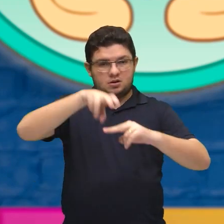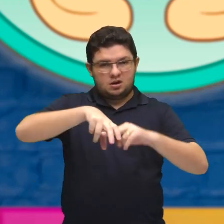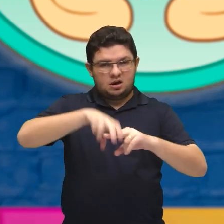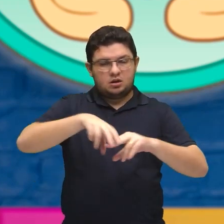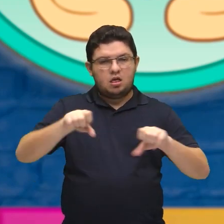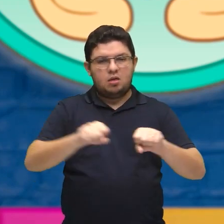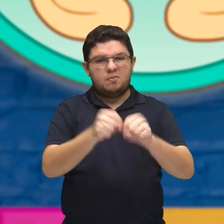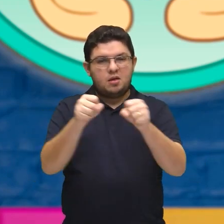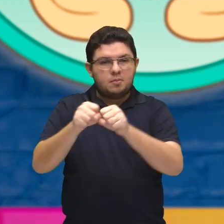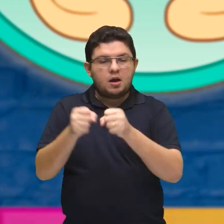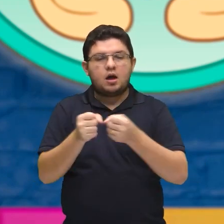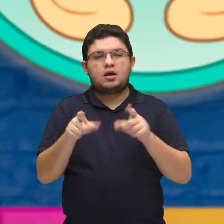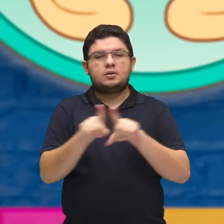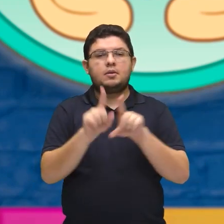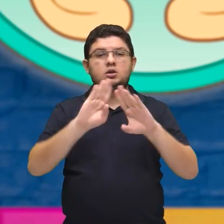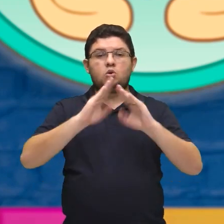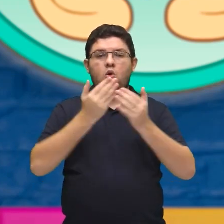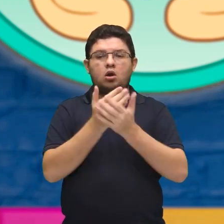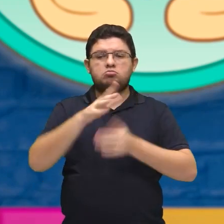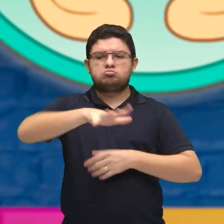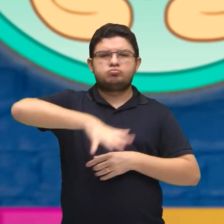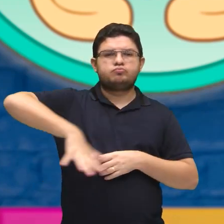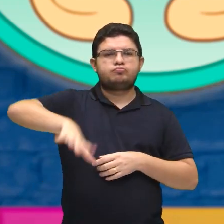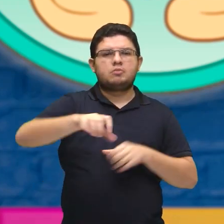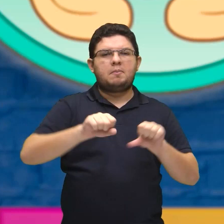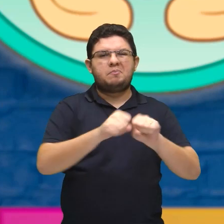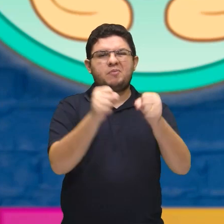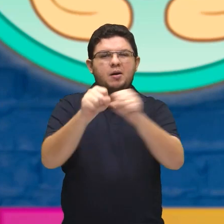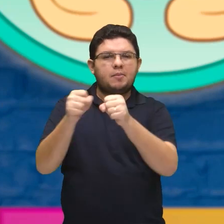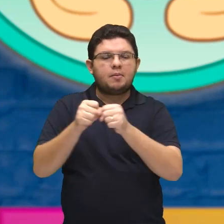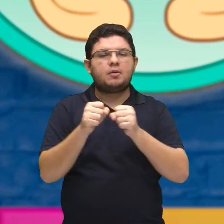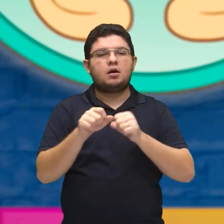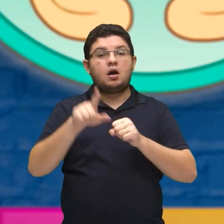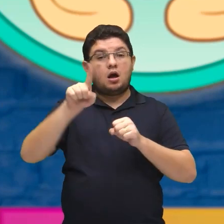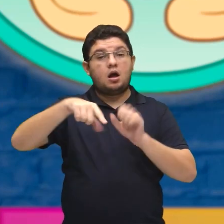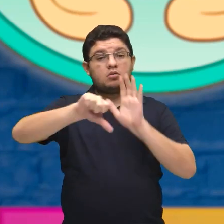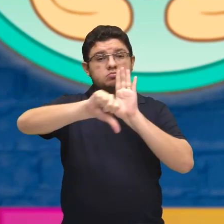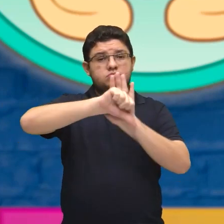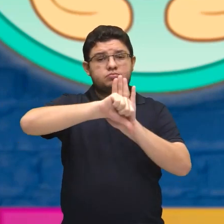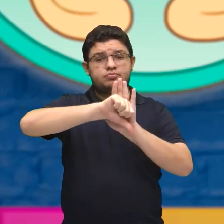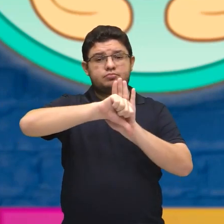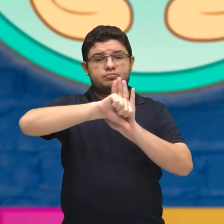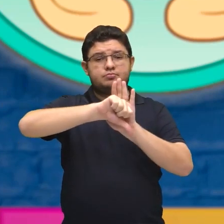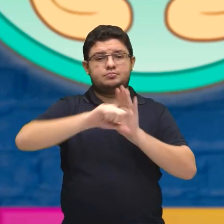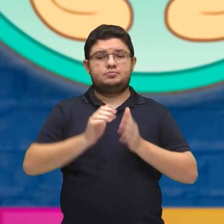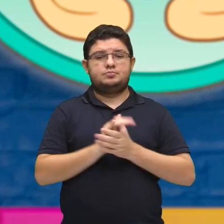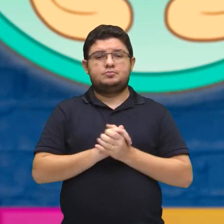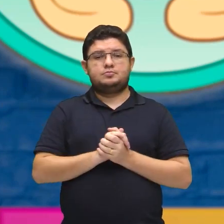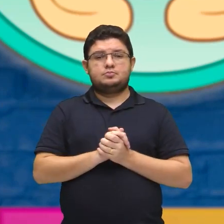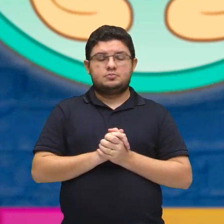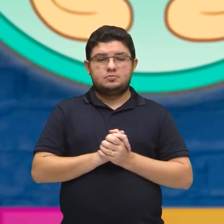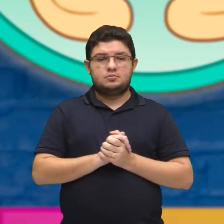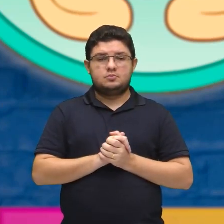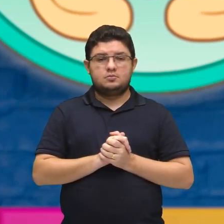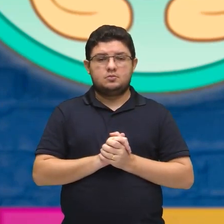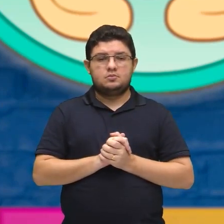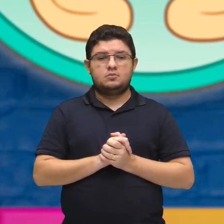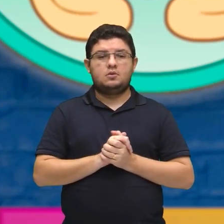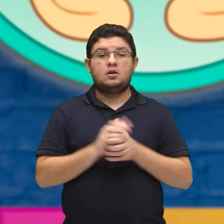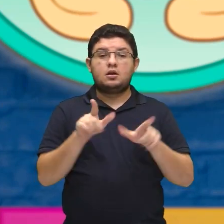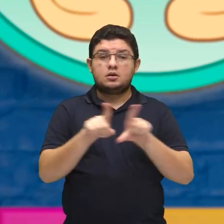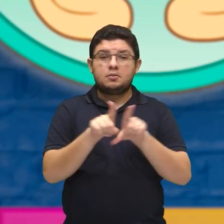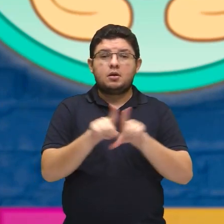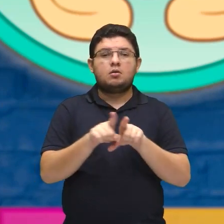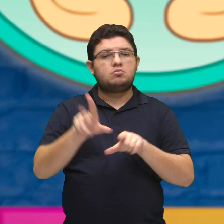minha escola, né? Então, constituindo um crime, tá bom? Pode também estar portando